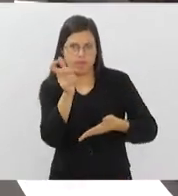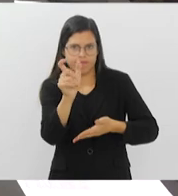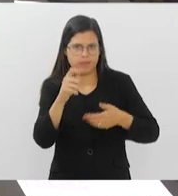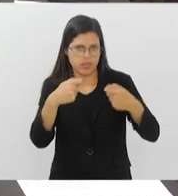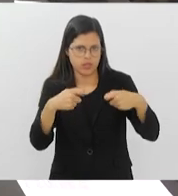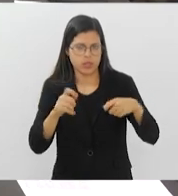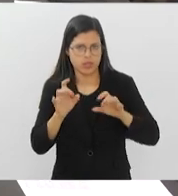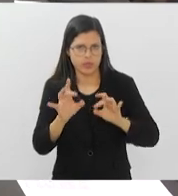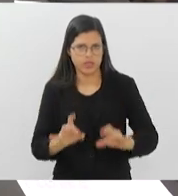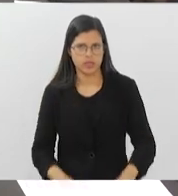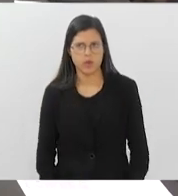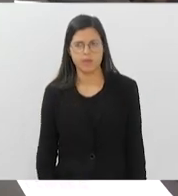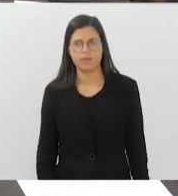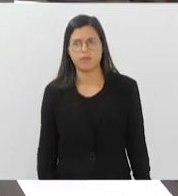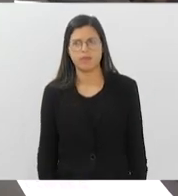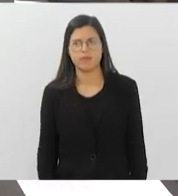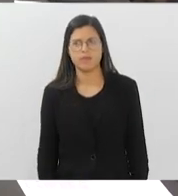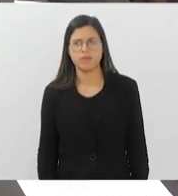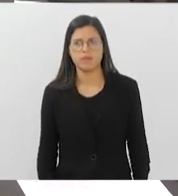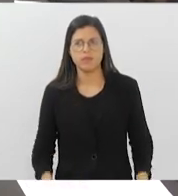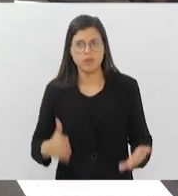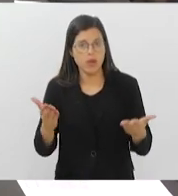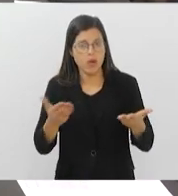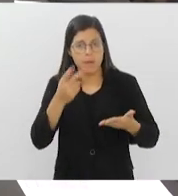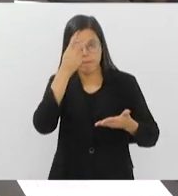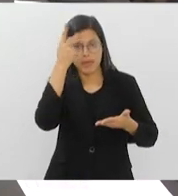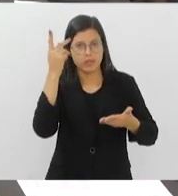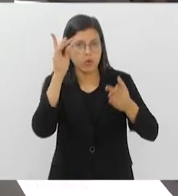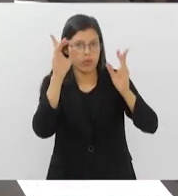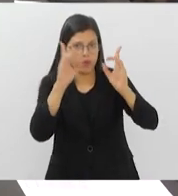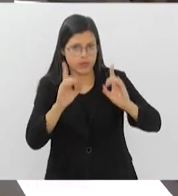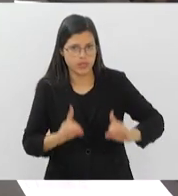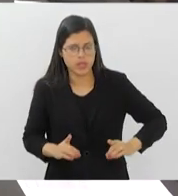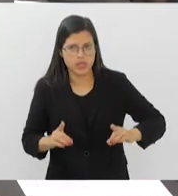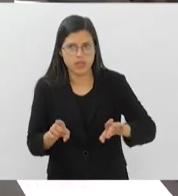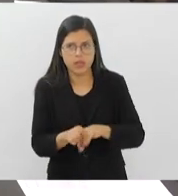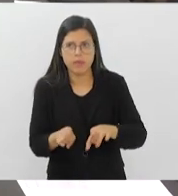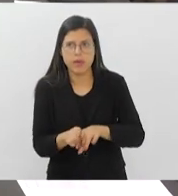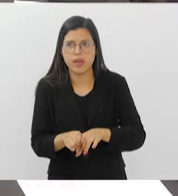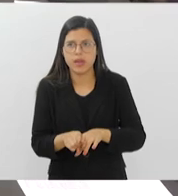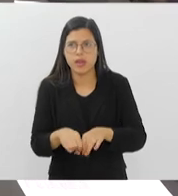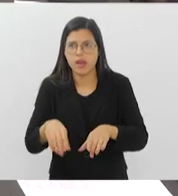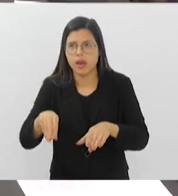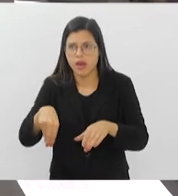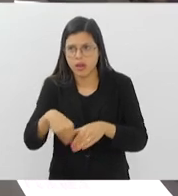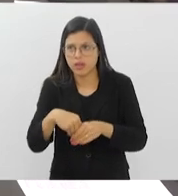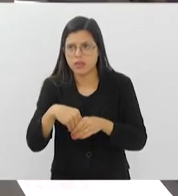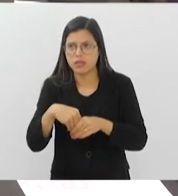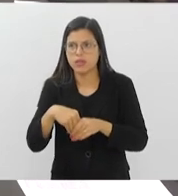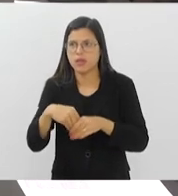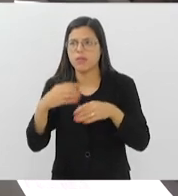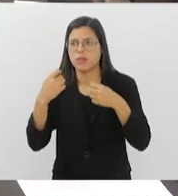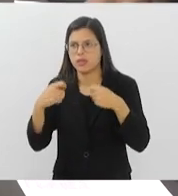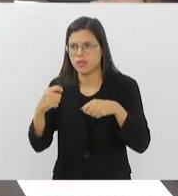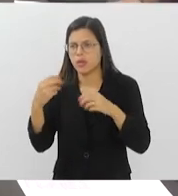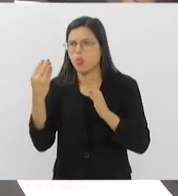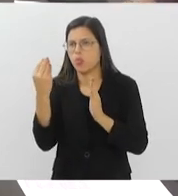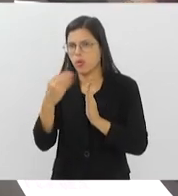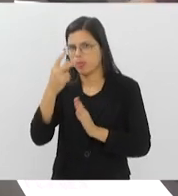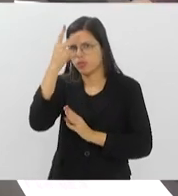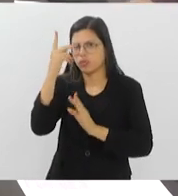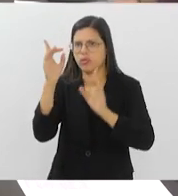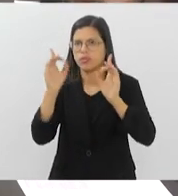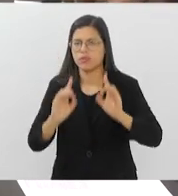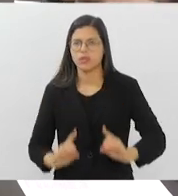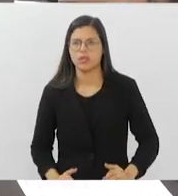Perfeito. Agora, pessoas com deficiência também entram? Então precisa colocar. Pessoas com deficiência.